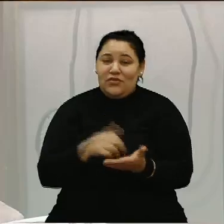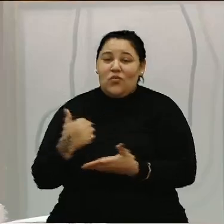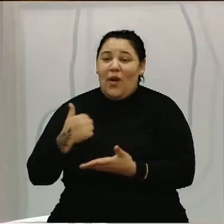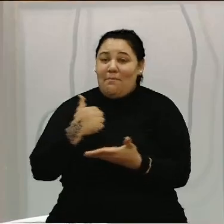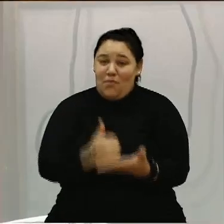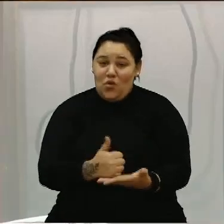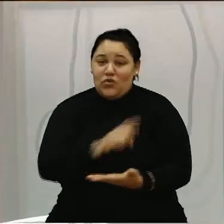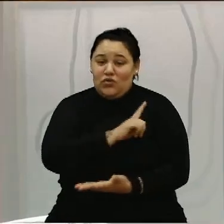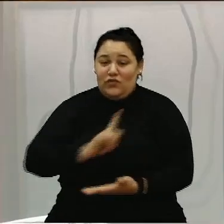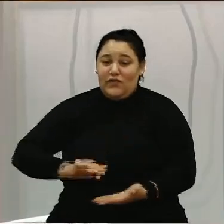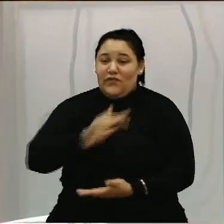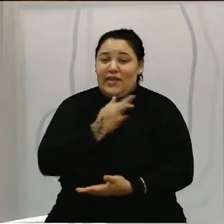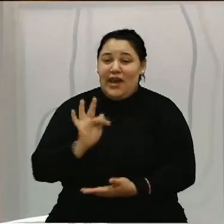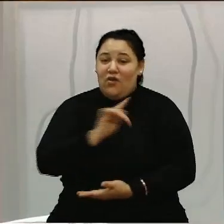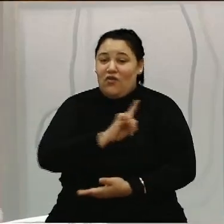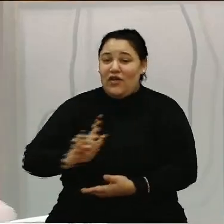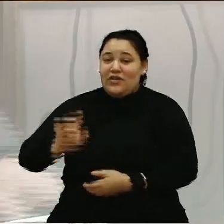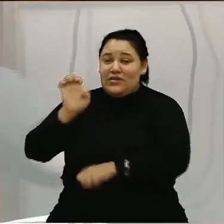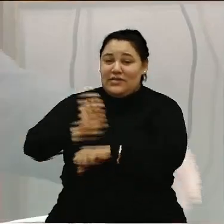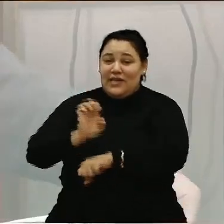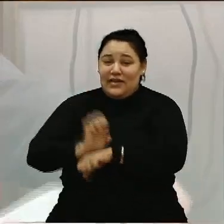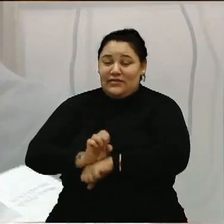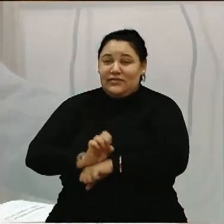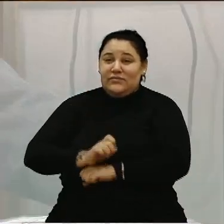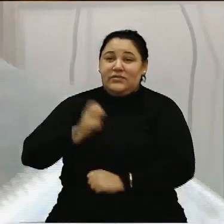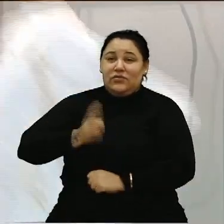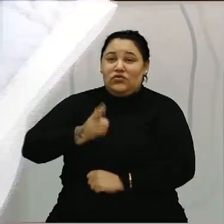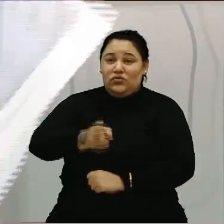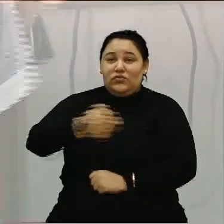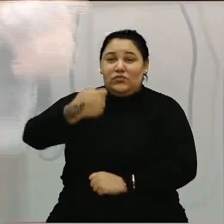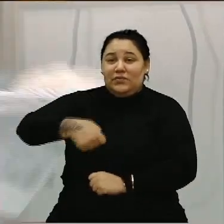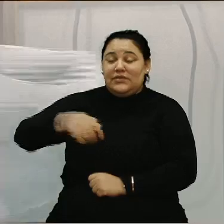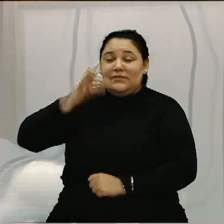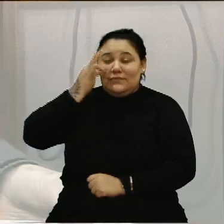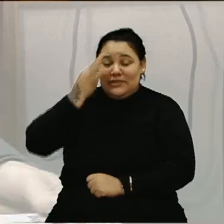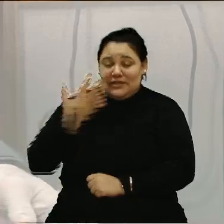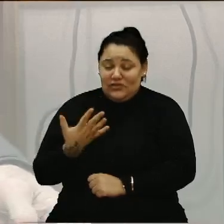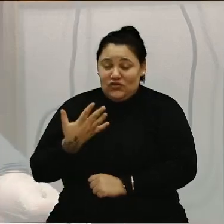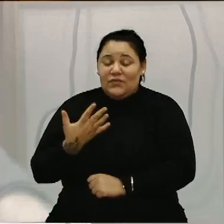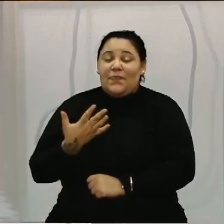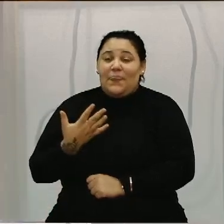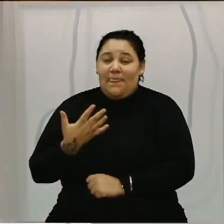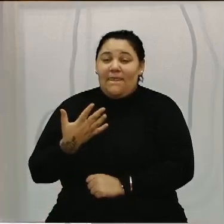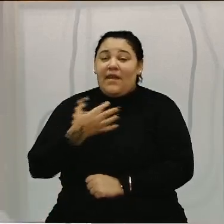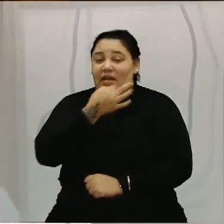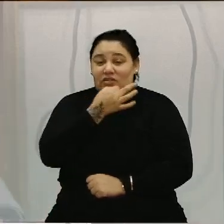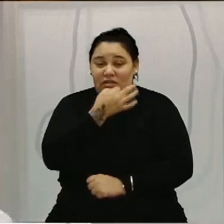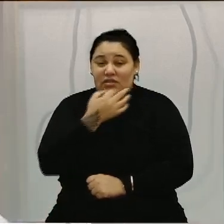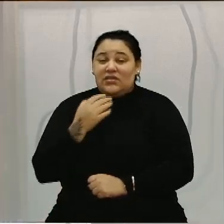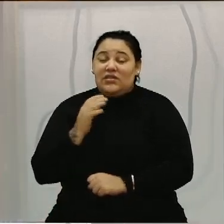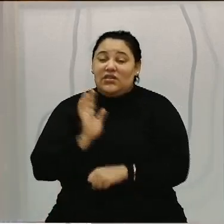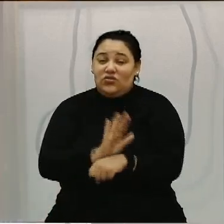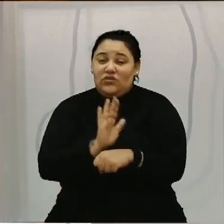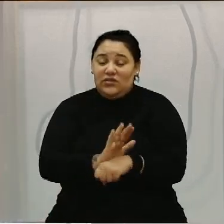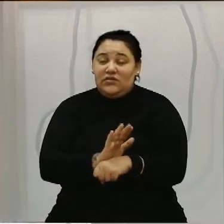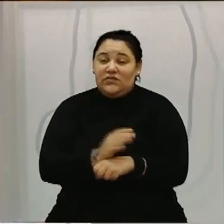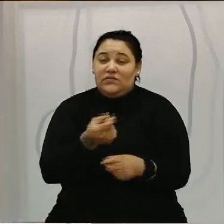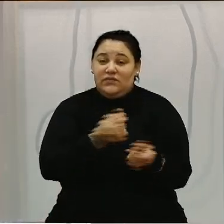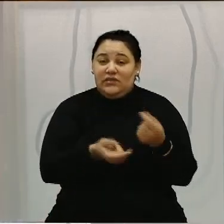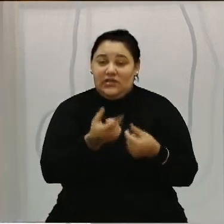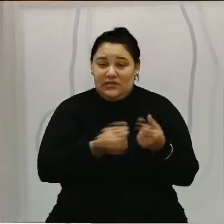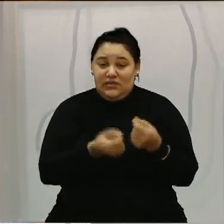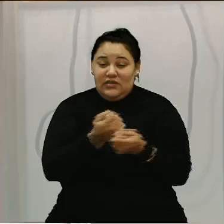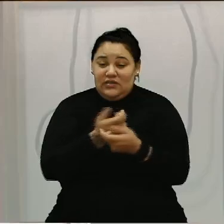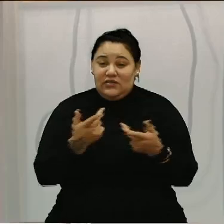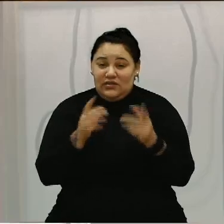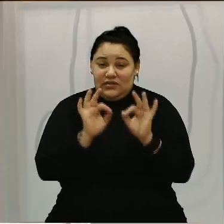federal, governo do estado, que vem se fazendo muito presente aqui em Caxias do Sul também e vem contribuindo financeiramente para essas situações.